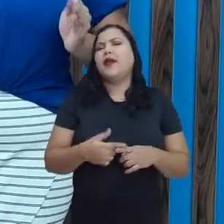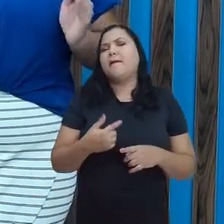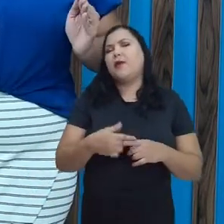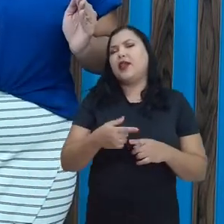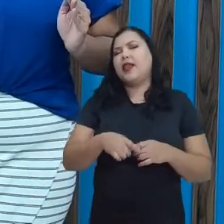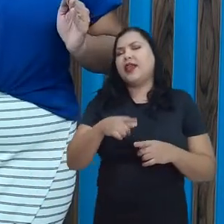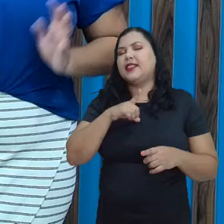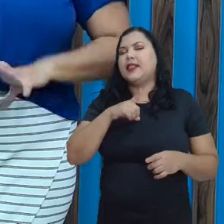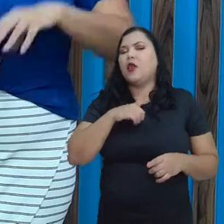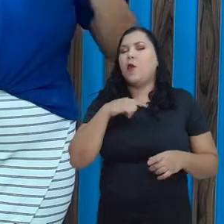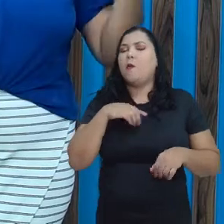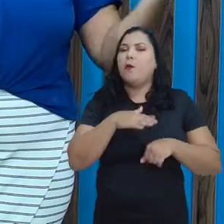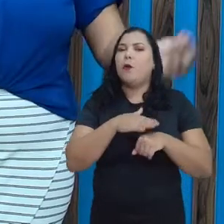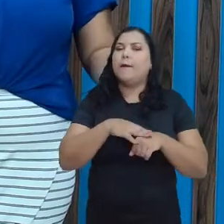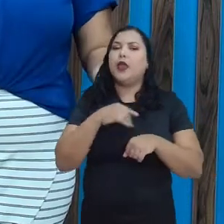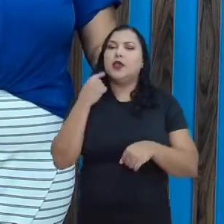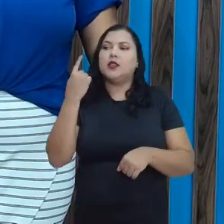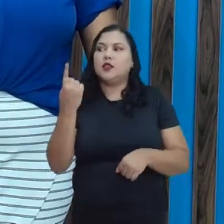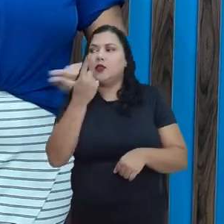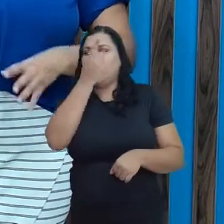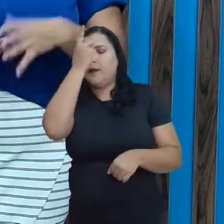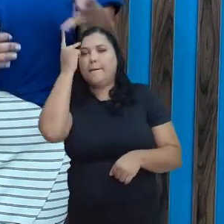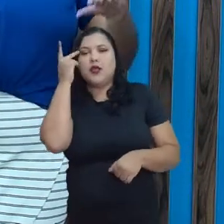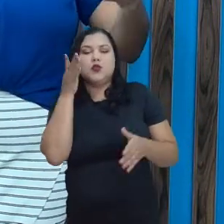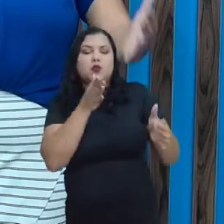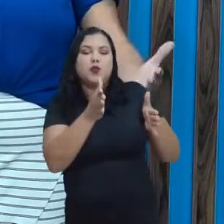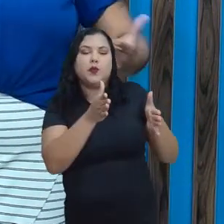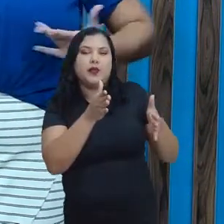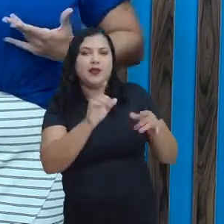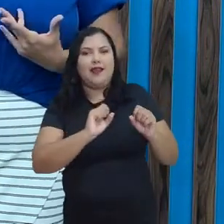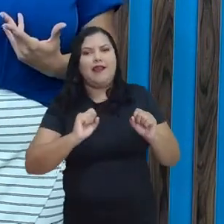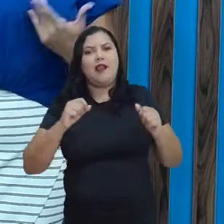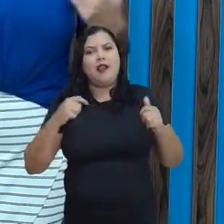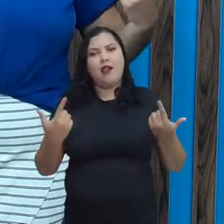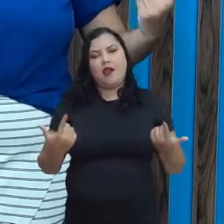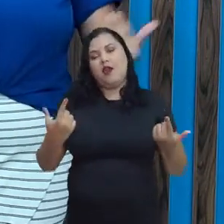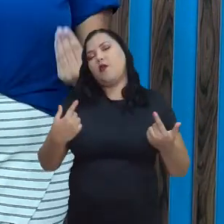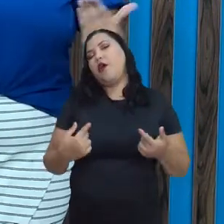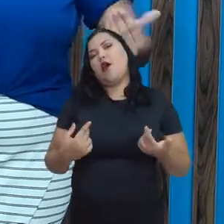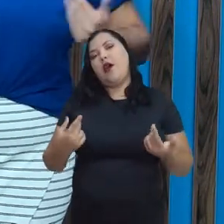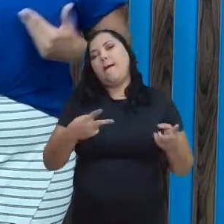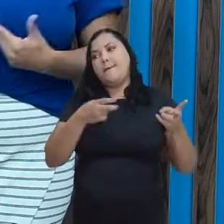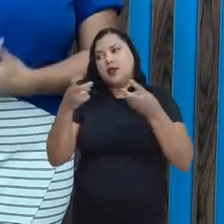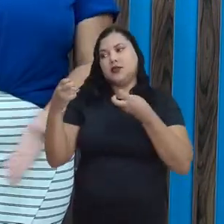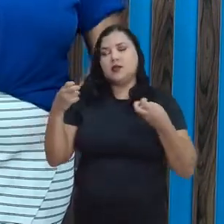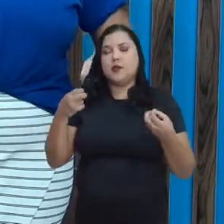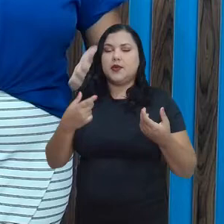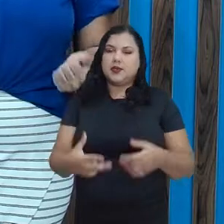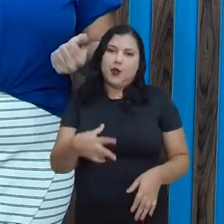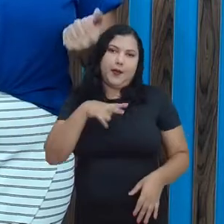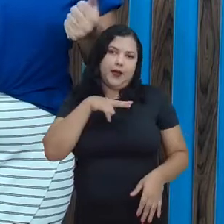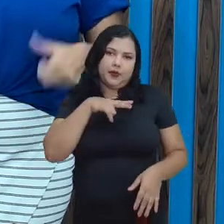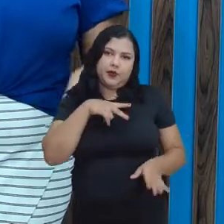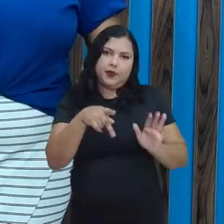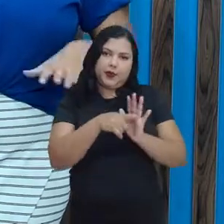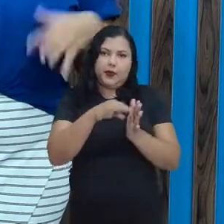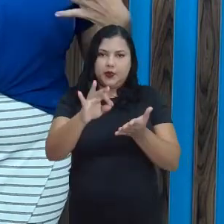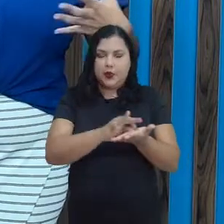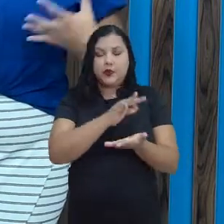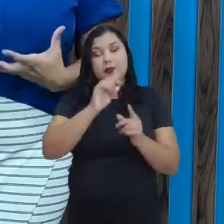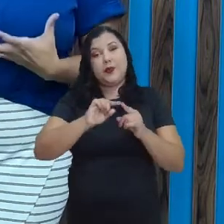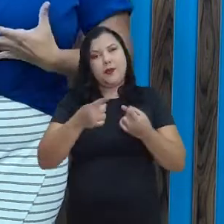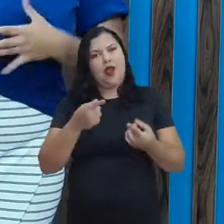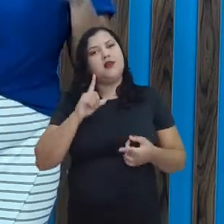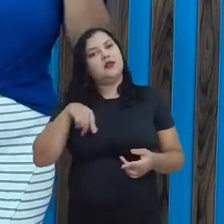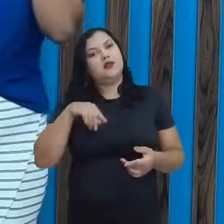tem um recorte de um período, claro que enviesado pela opinião pessoal do autor, né? Mas ainda